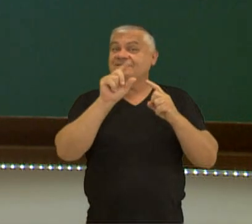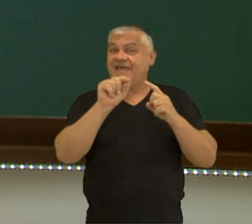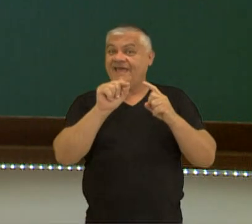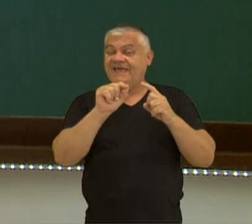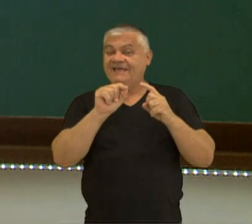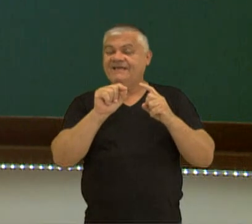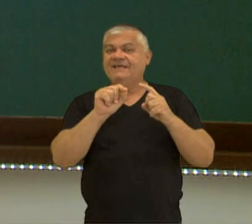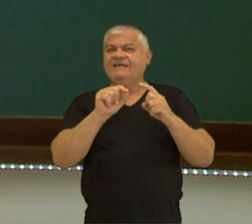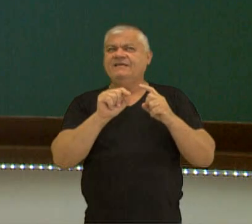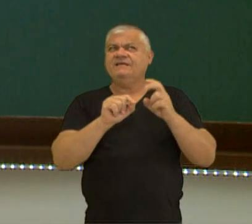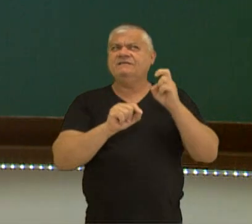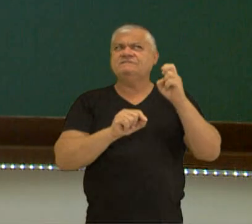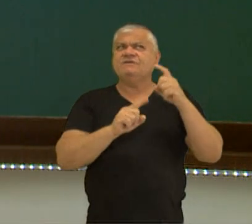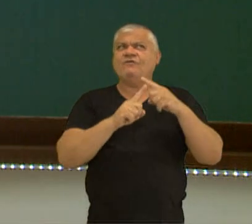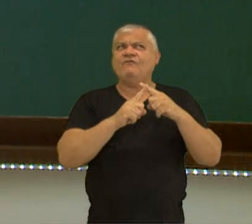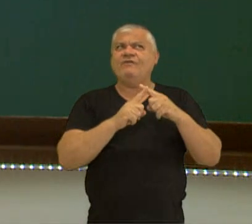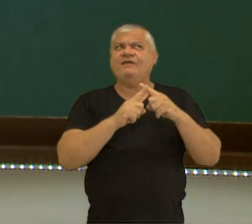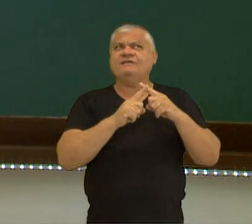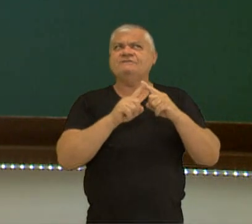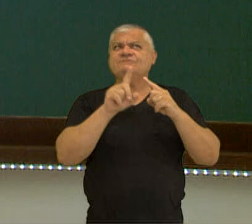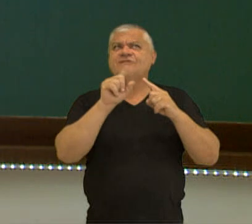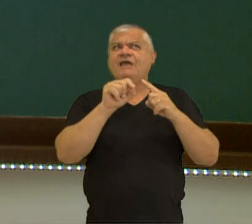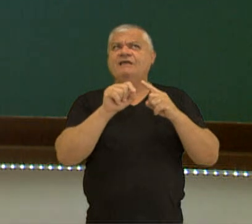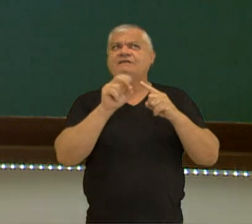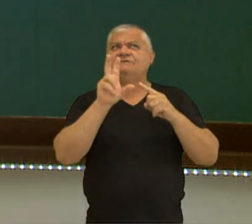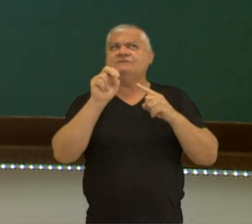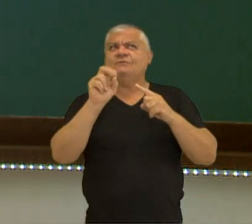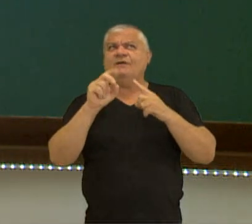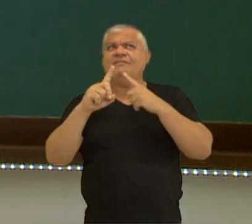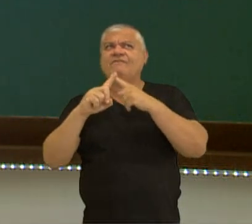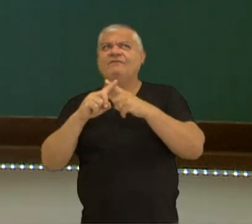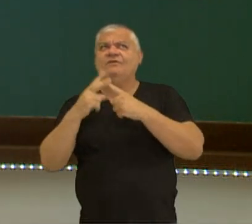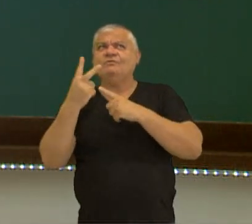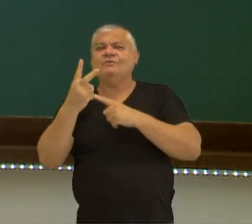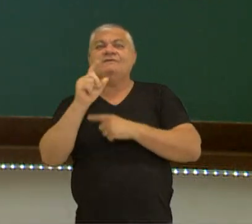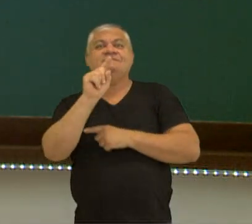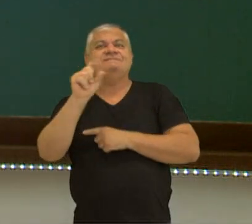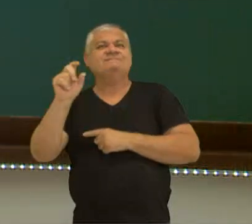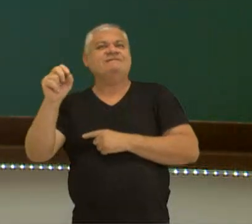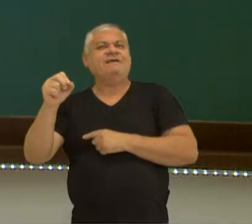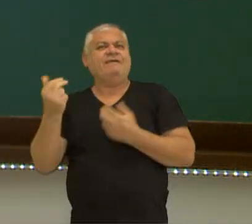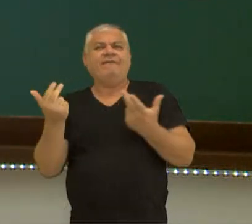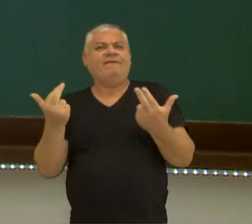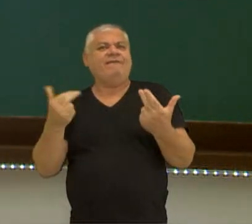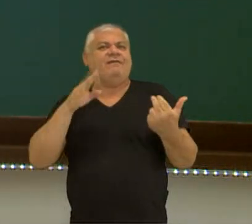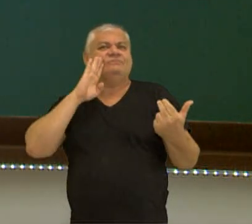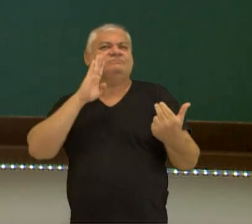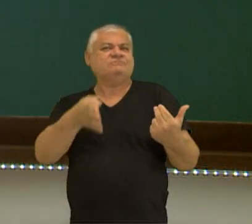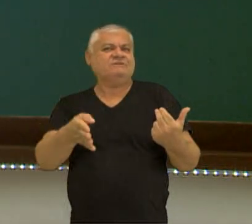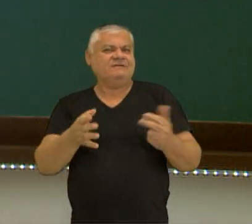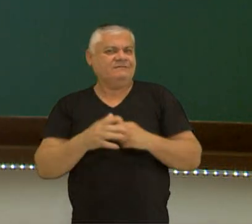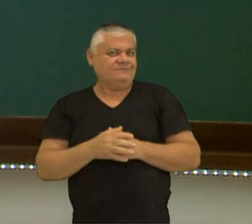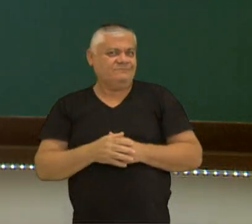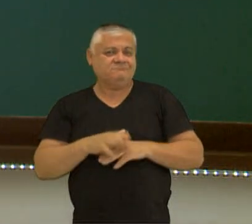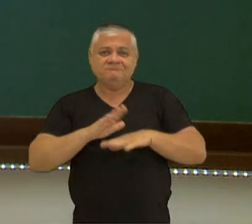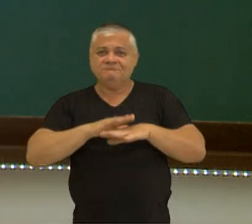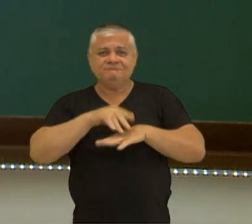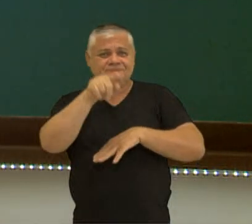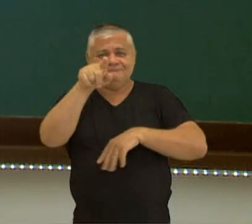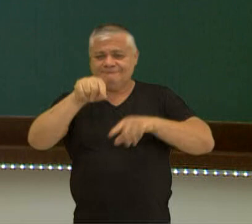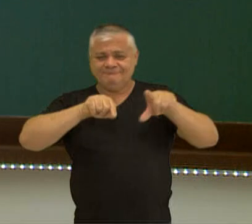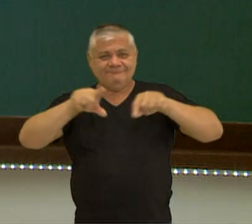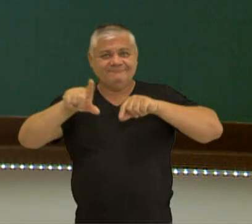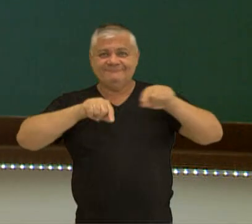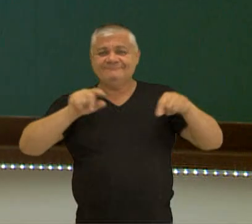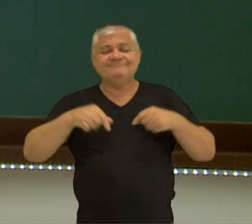10, 5 vezes 10, 50 vezes 2 dá os 100 pi centímetros quadrados. Você escolhe a